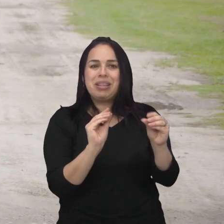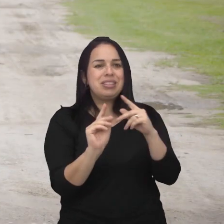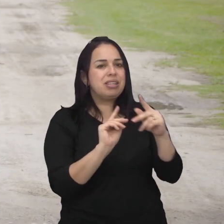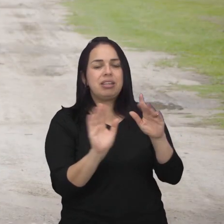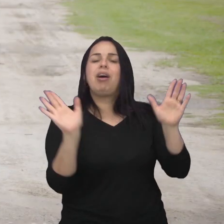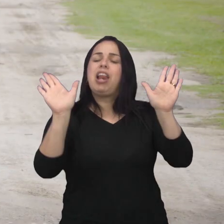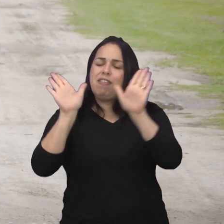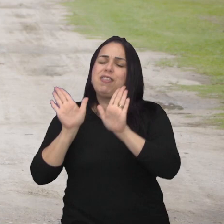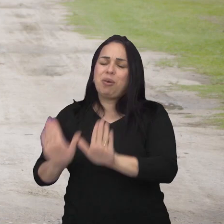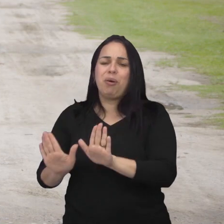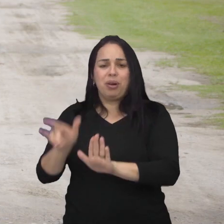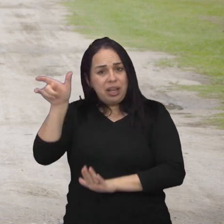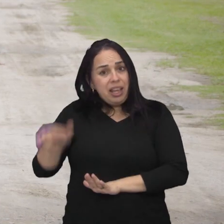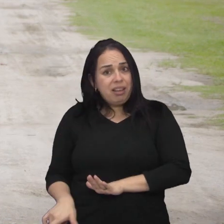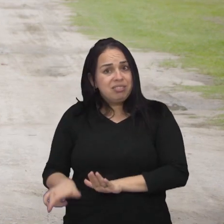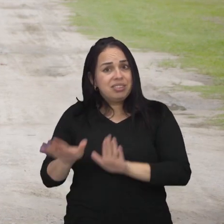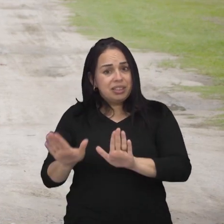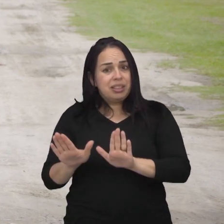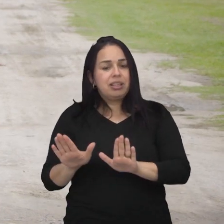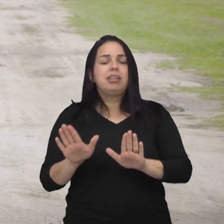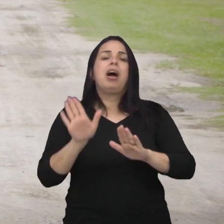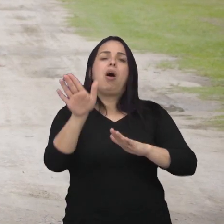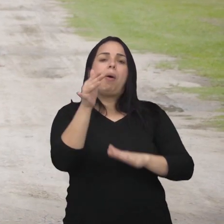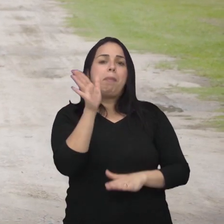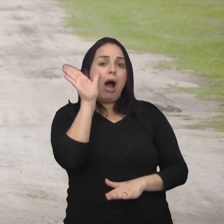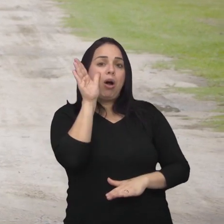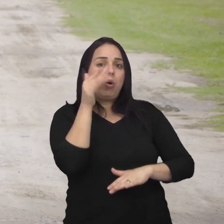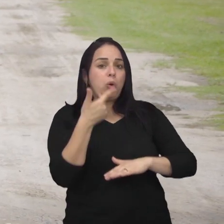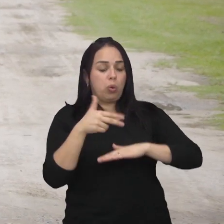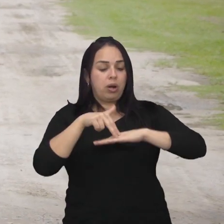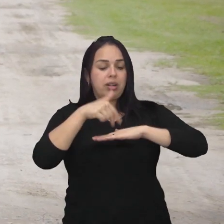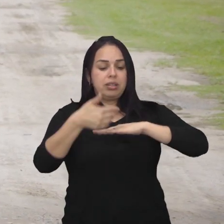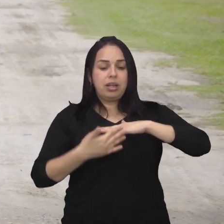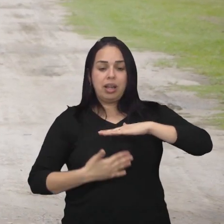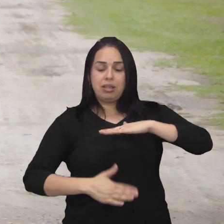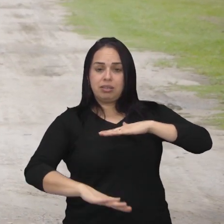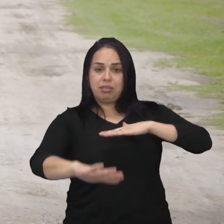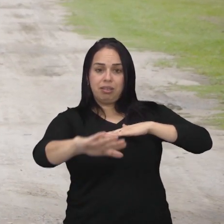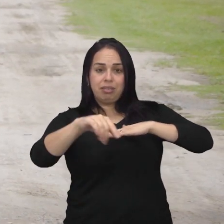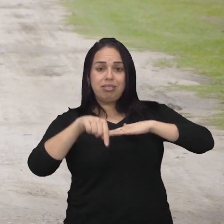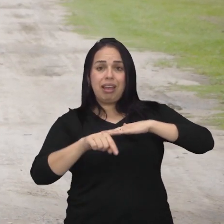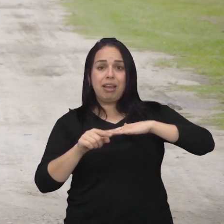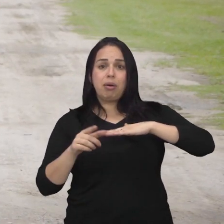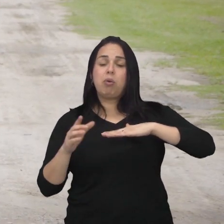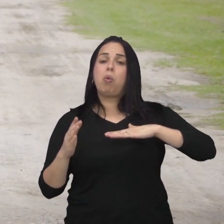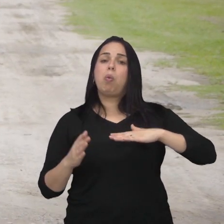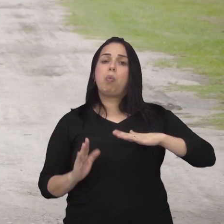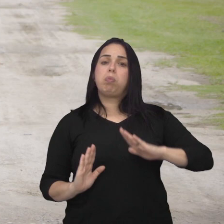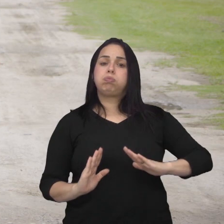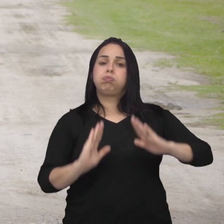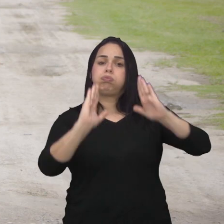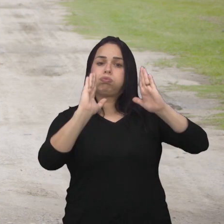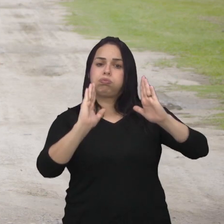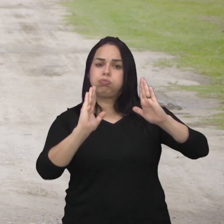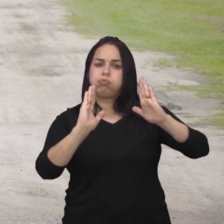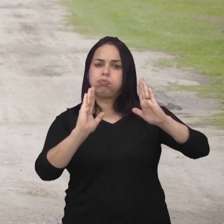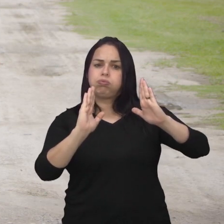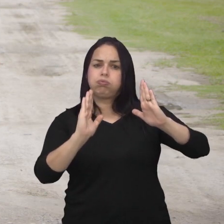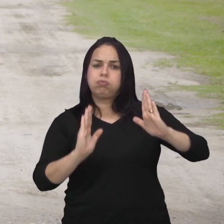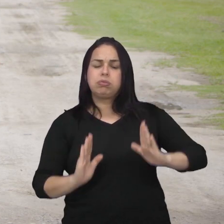José. Uma outra curiosidade, ali no Banhado dizem que tem um prédio que foi construído e